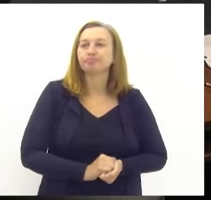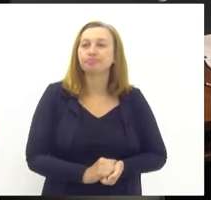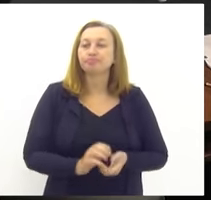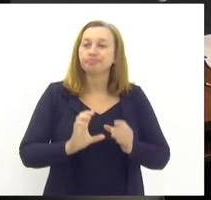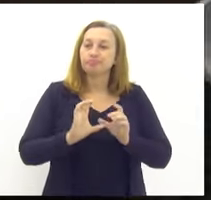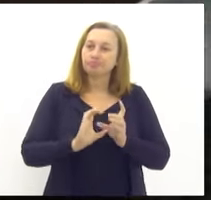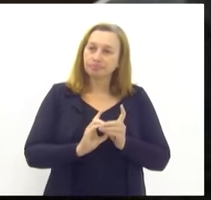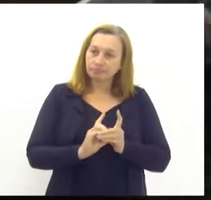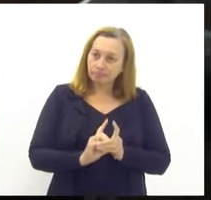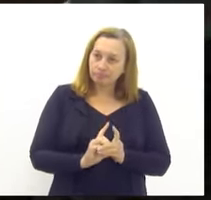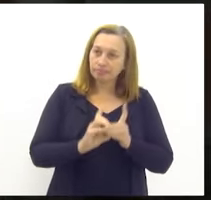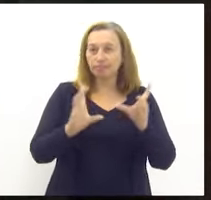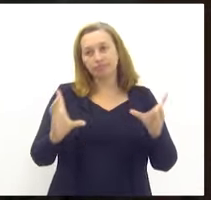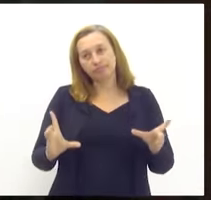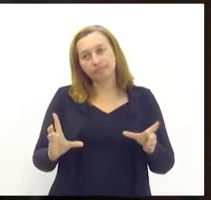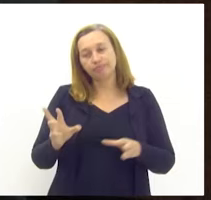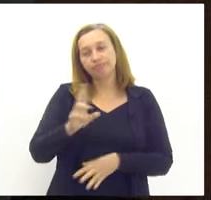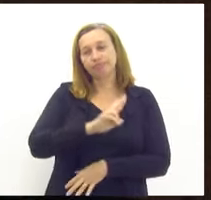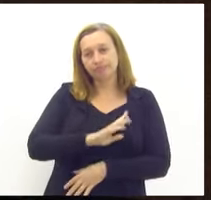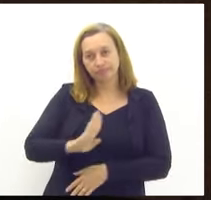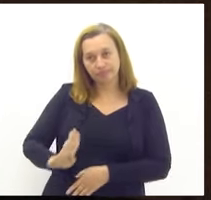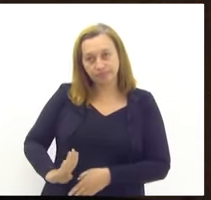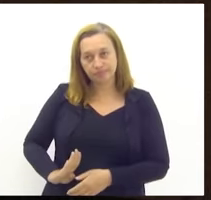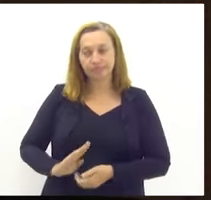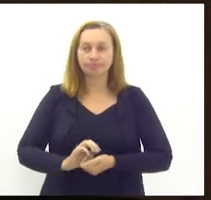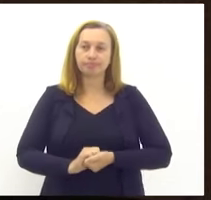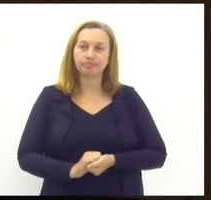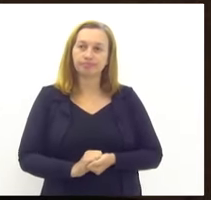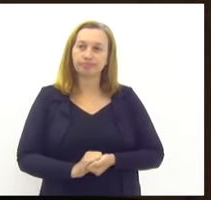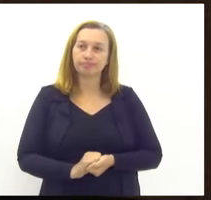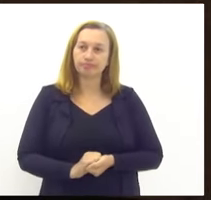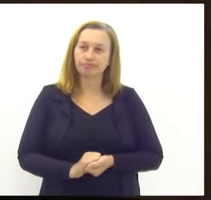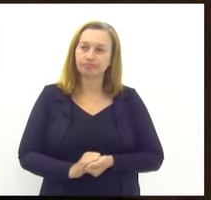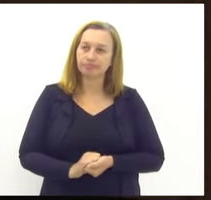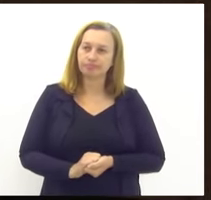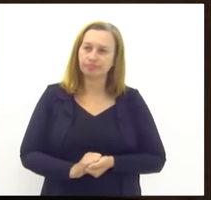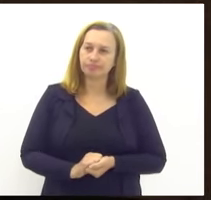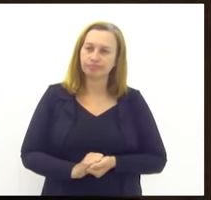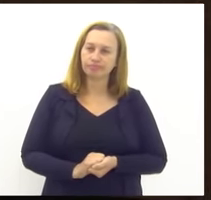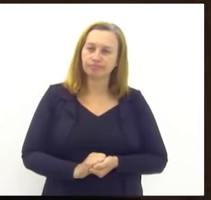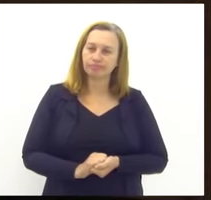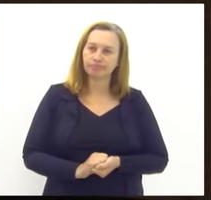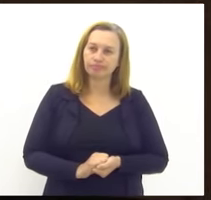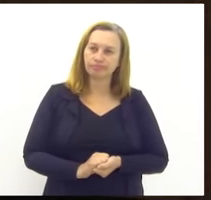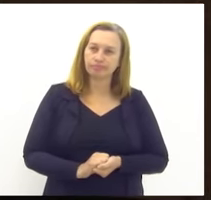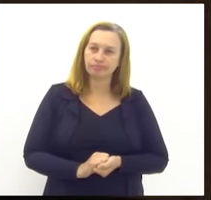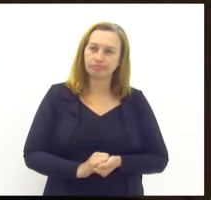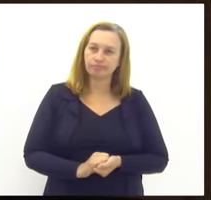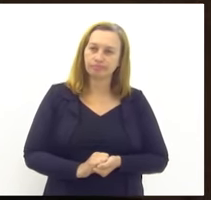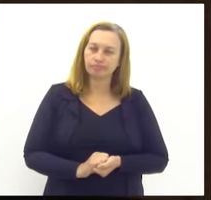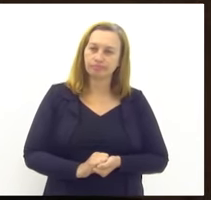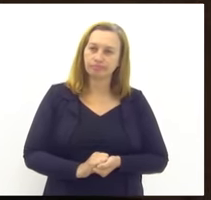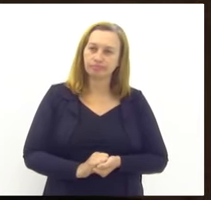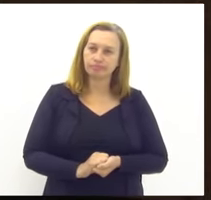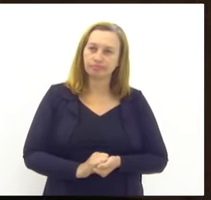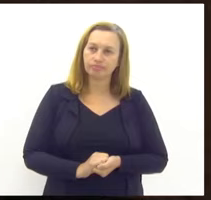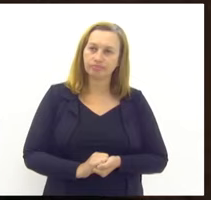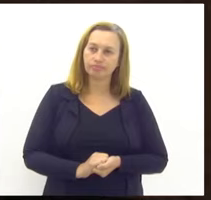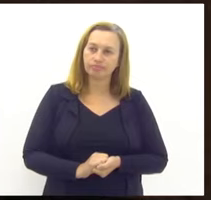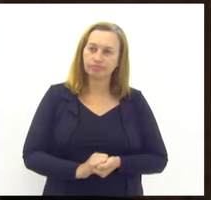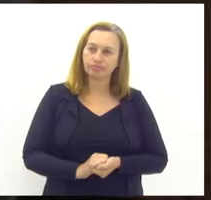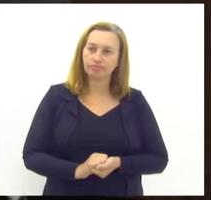democrático Rodrigo Bacelar o o advogado Marcelo